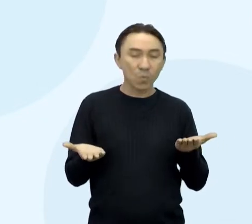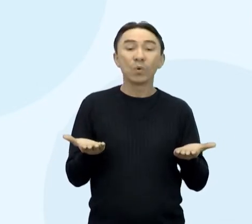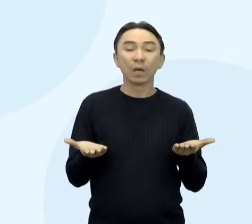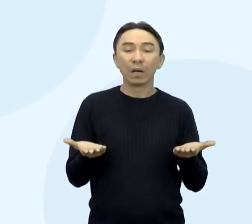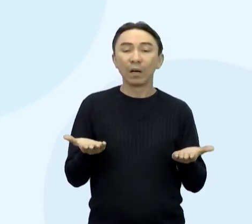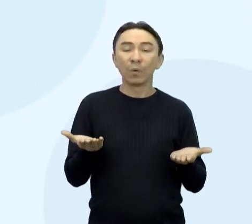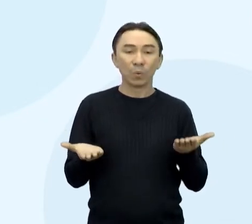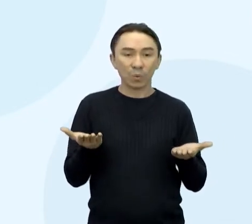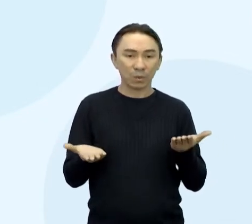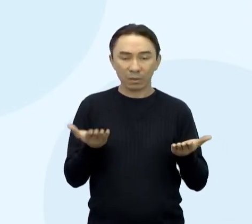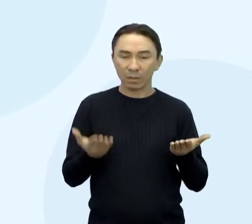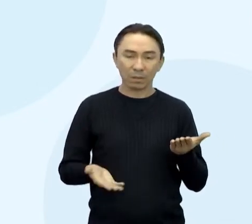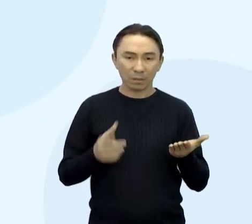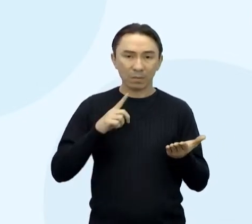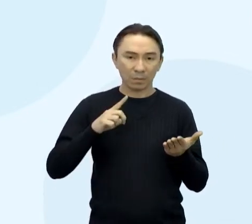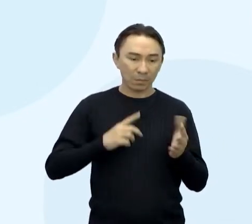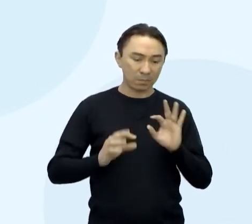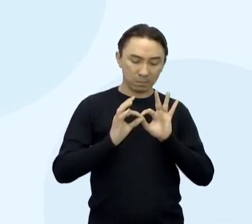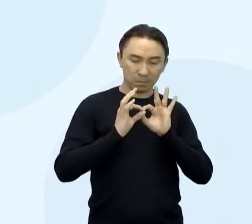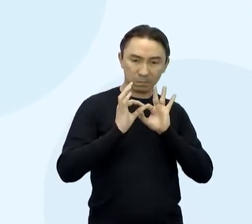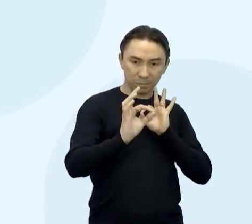horizontal.